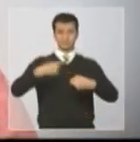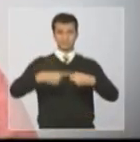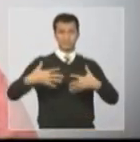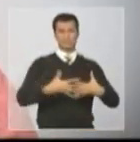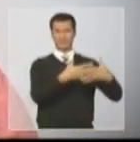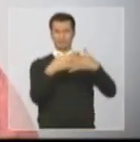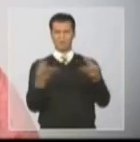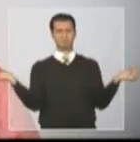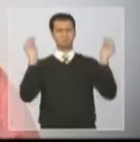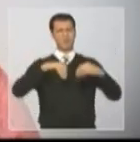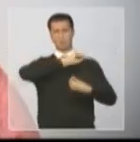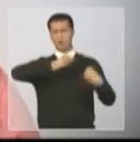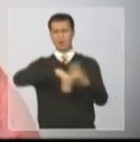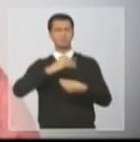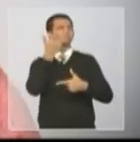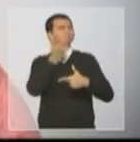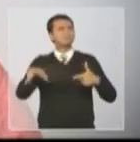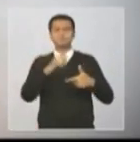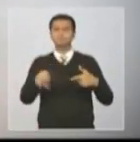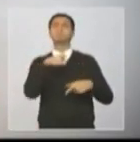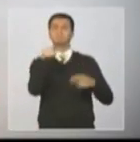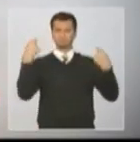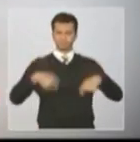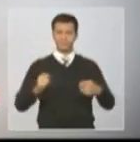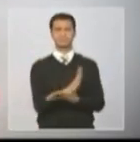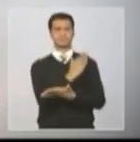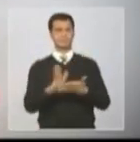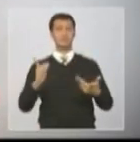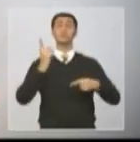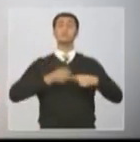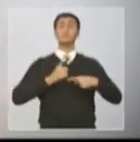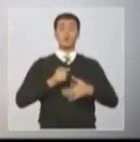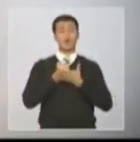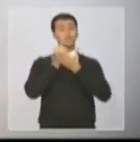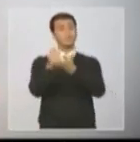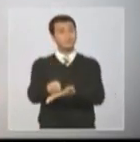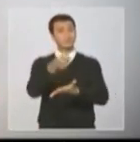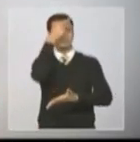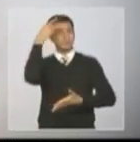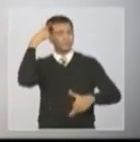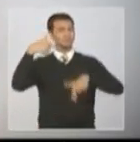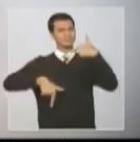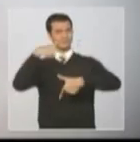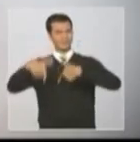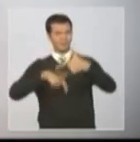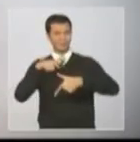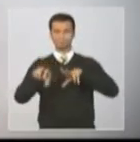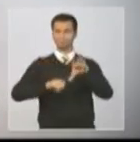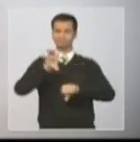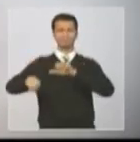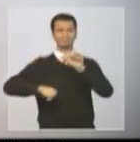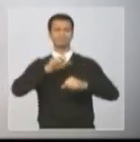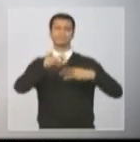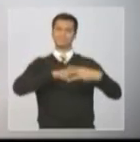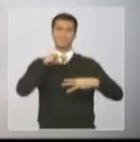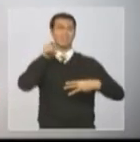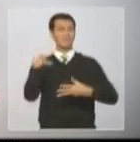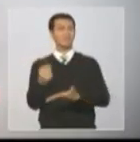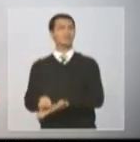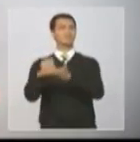urbana acabe misturando os dois tipos de resíduos. A simples atitude de separar o lixo facilita o serviço dos catadores, que são